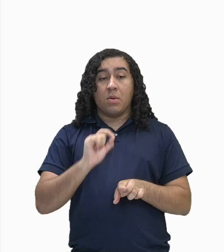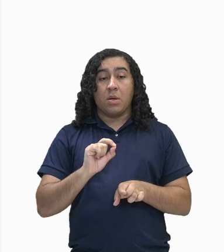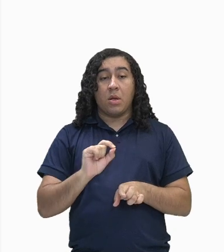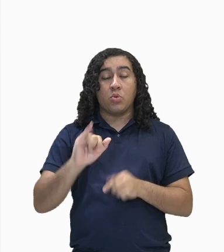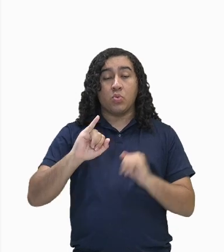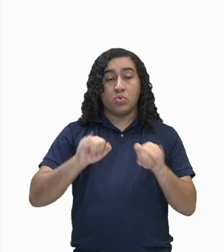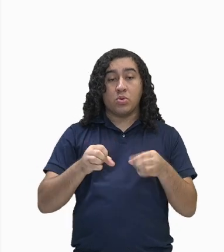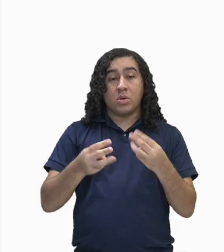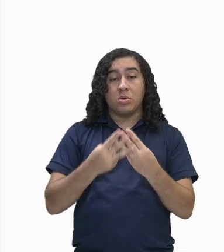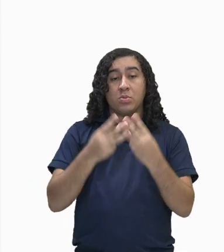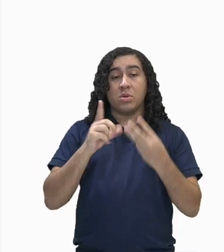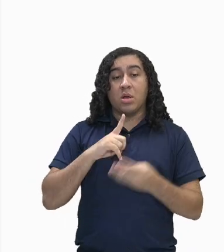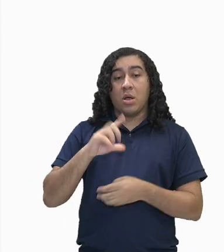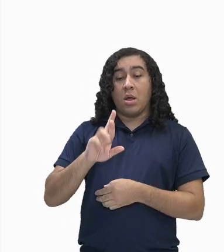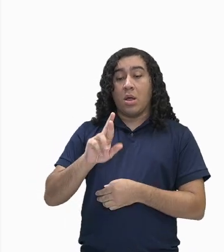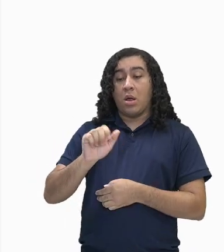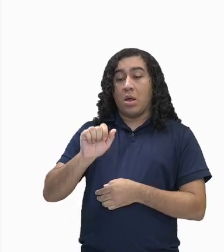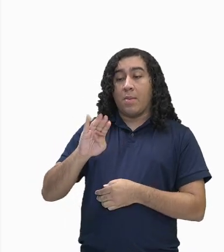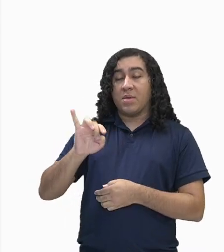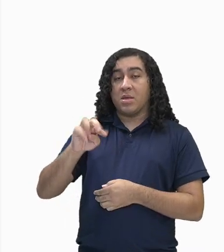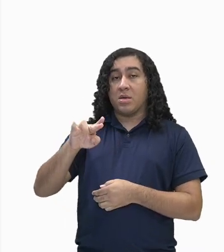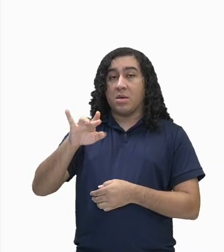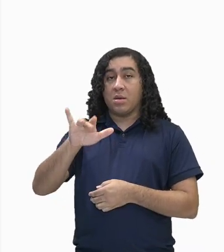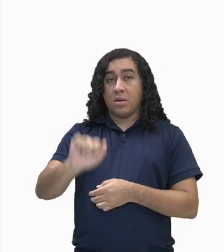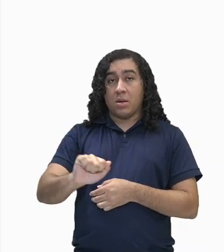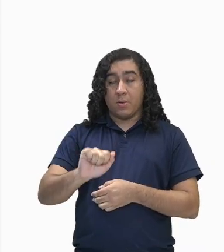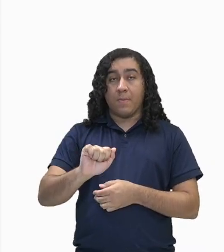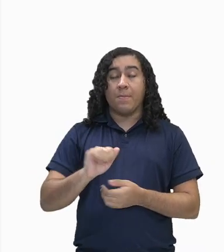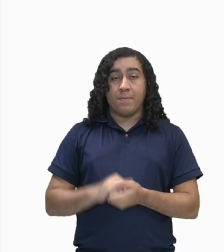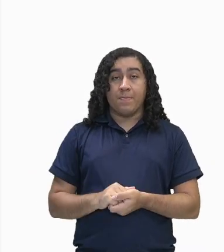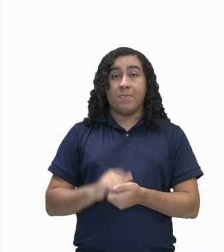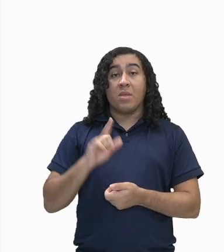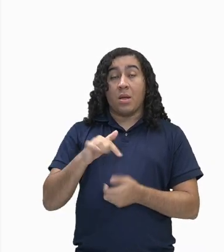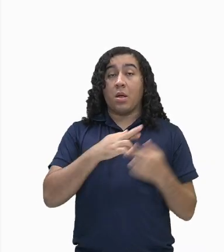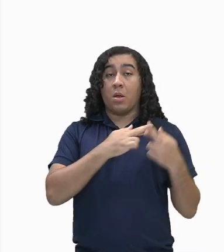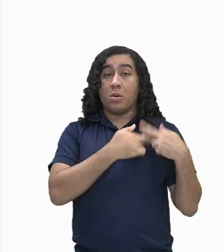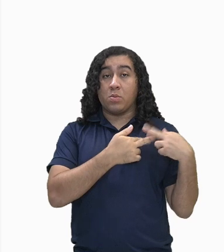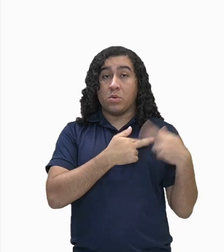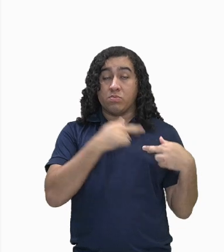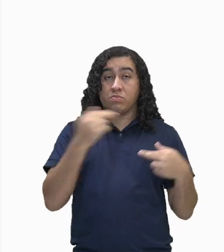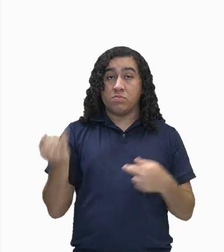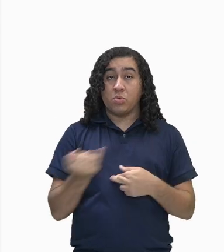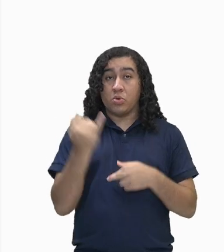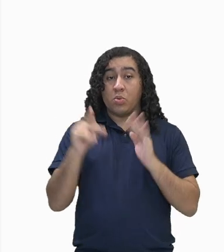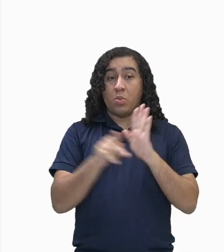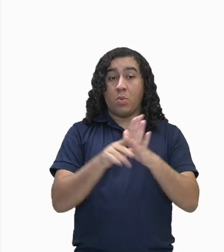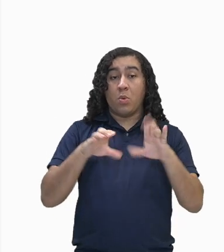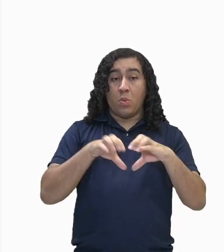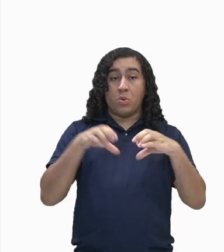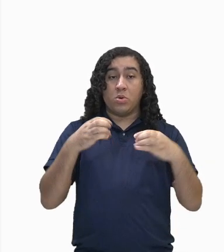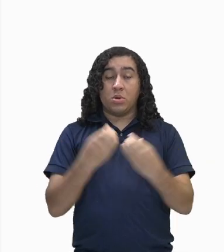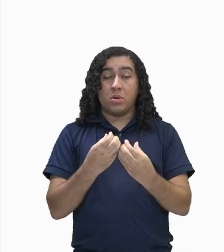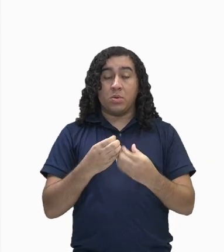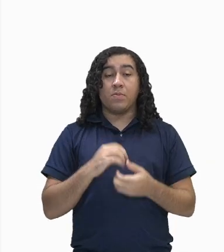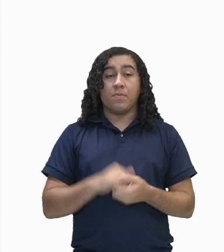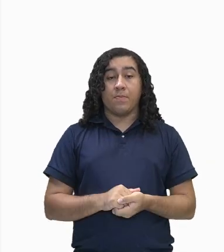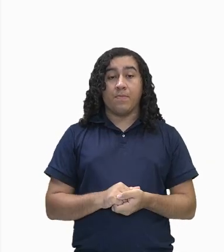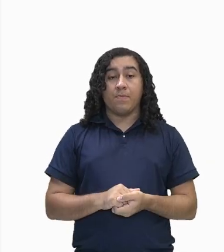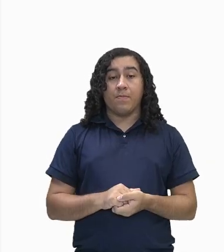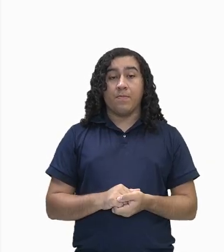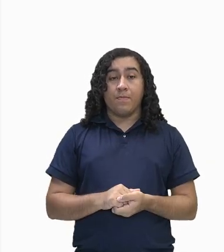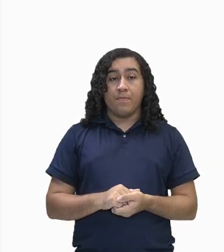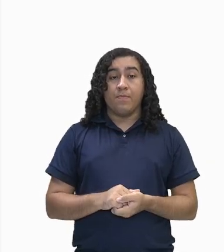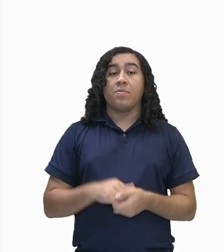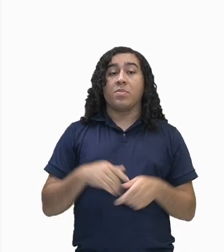rabínica, quando o judeu se torna rabino, uma importante liderança da comunidade judaica. No cristianismo, o que